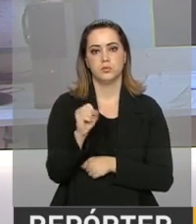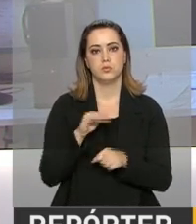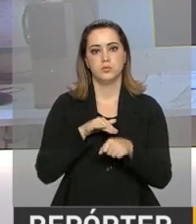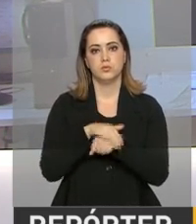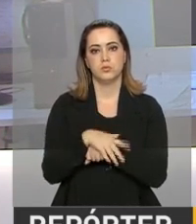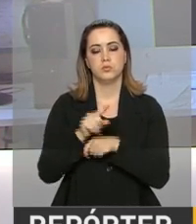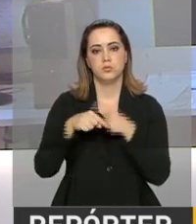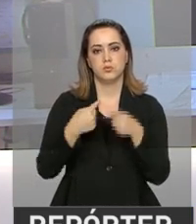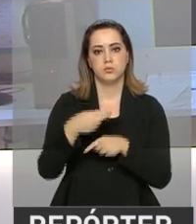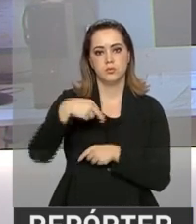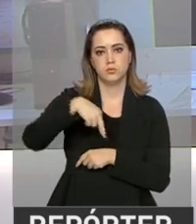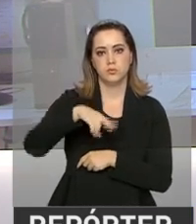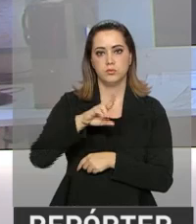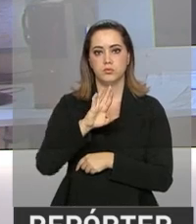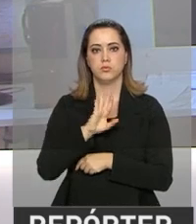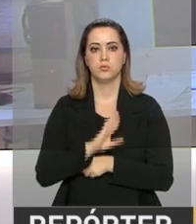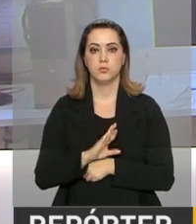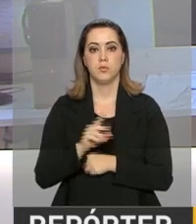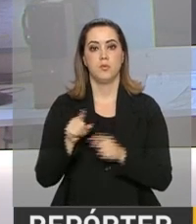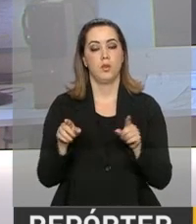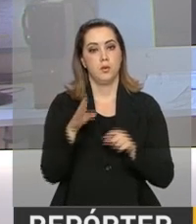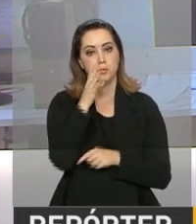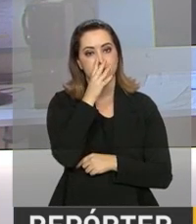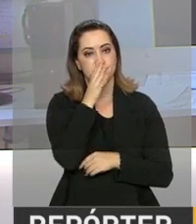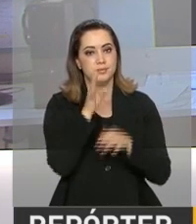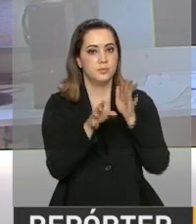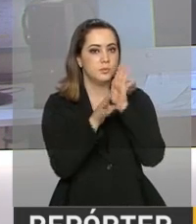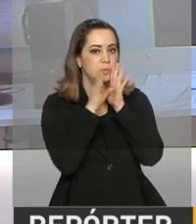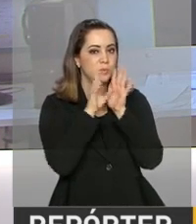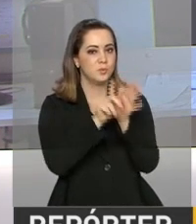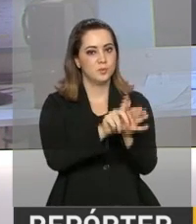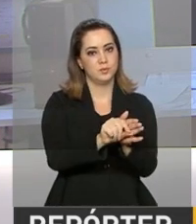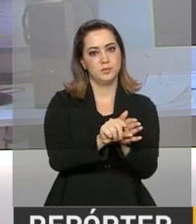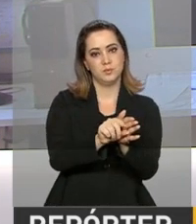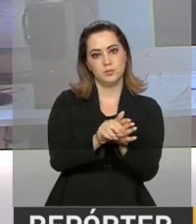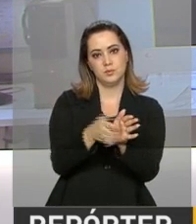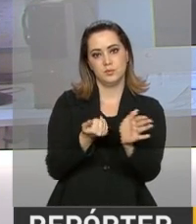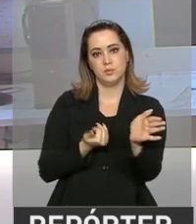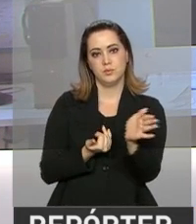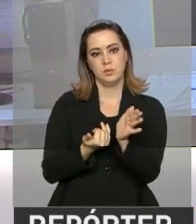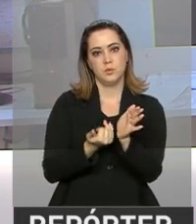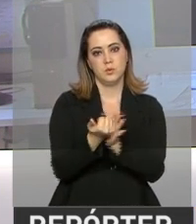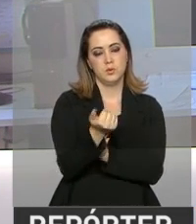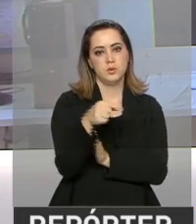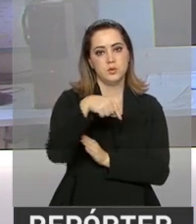às 20h na próxima edição do Repórter NBR. Acompanhe também as novidades em nossas redes